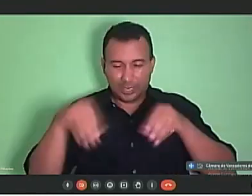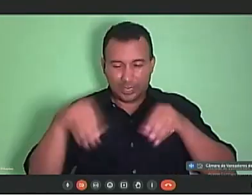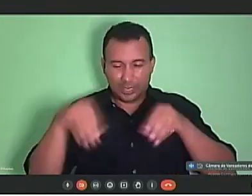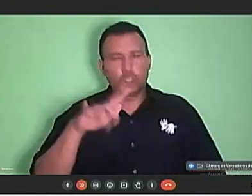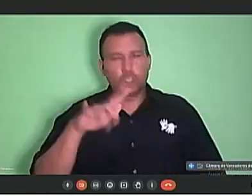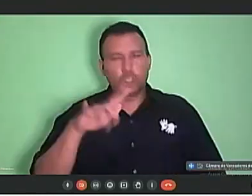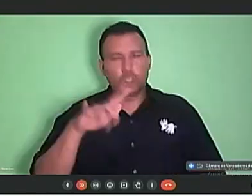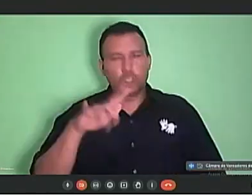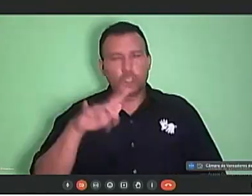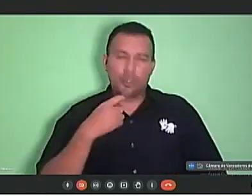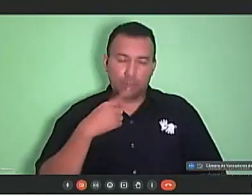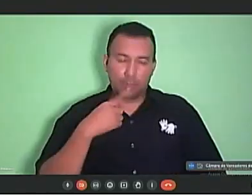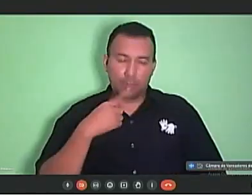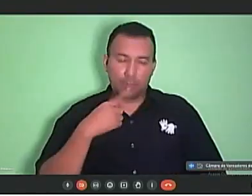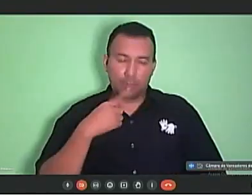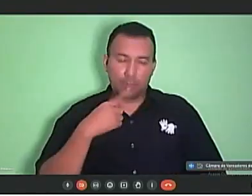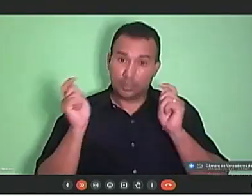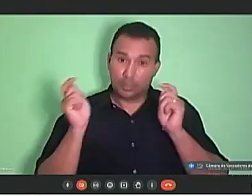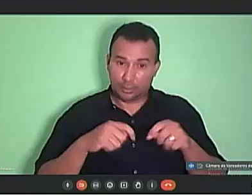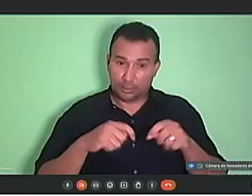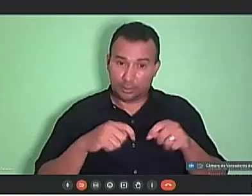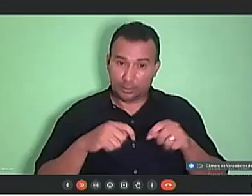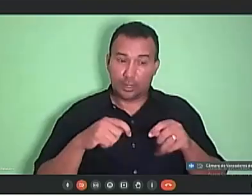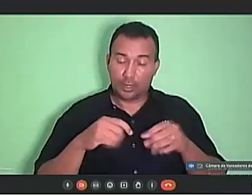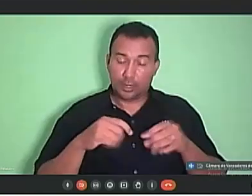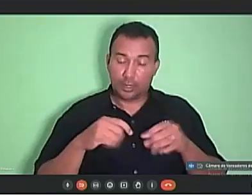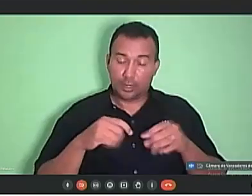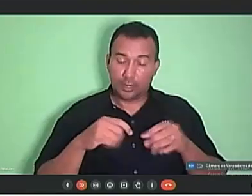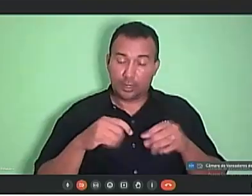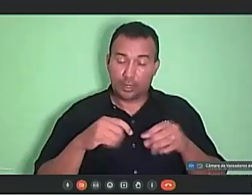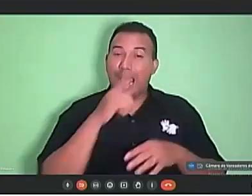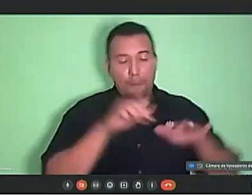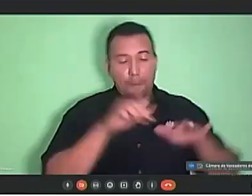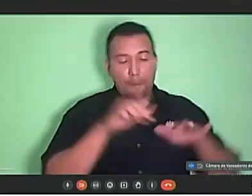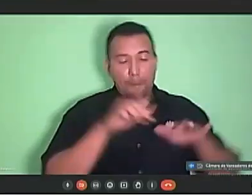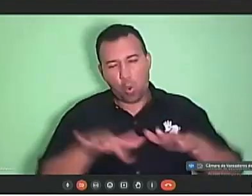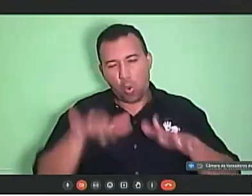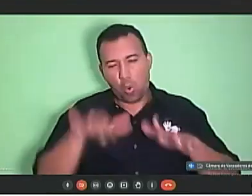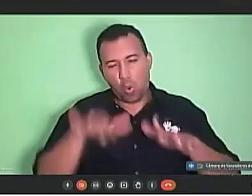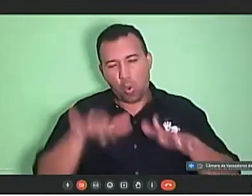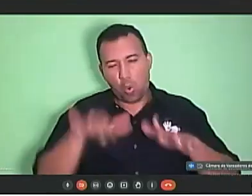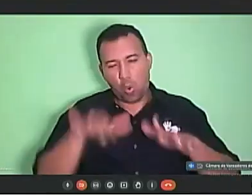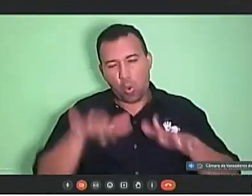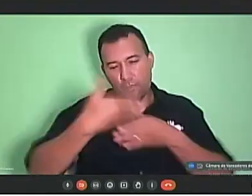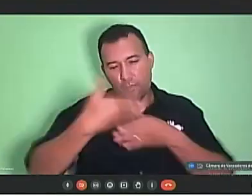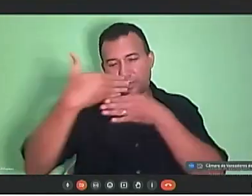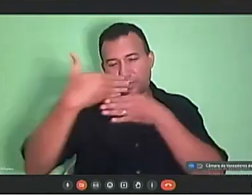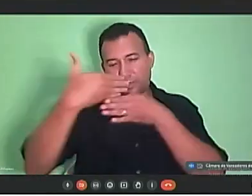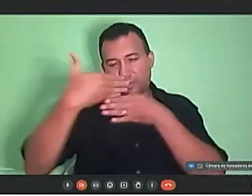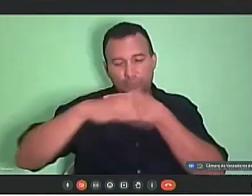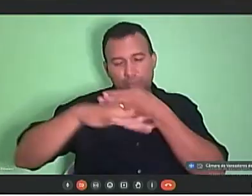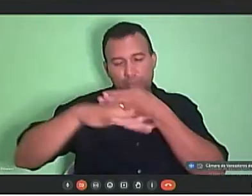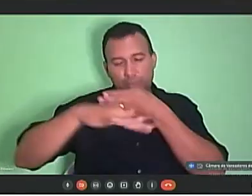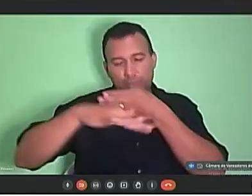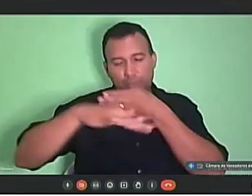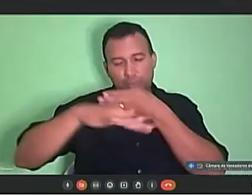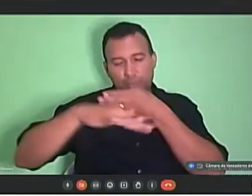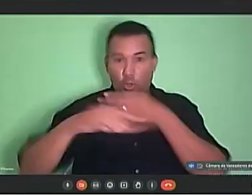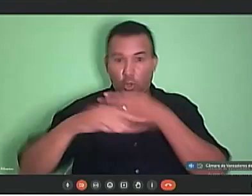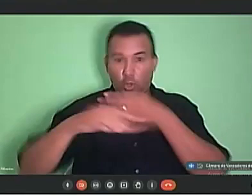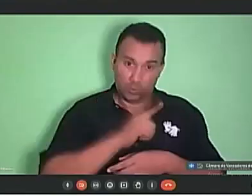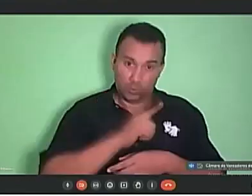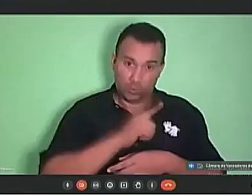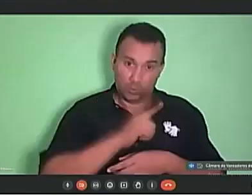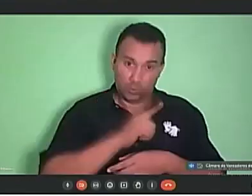melhor capacidade de barrar as águas das enchentes. Para o bairro Ponte Nova, a sugestão é uma barreira